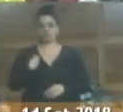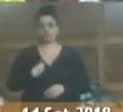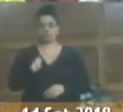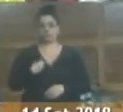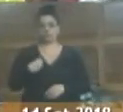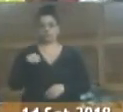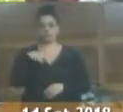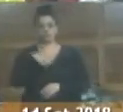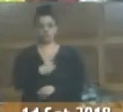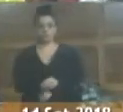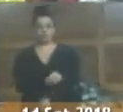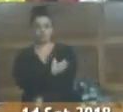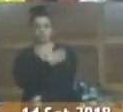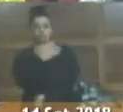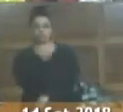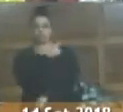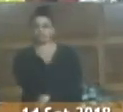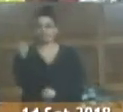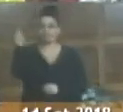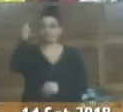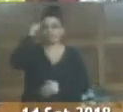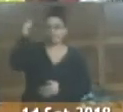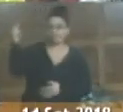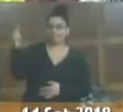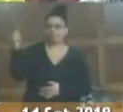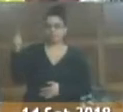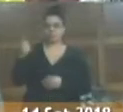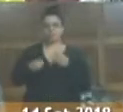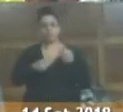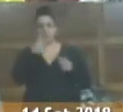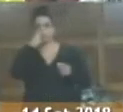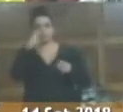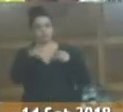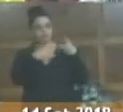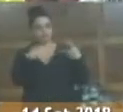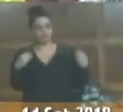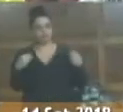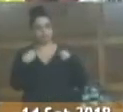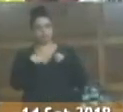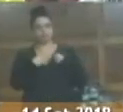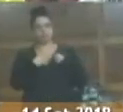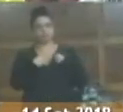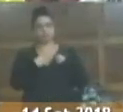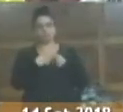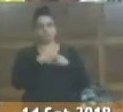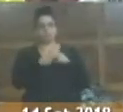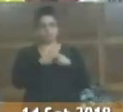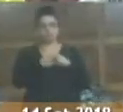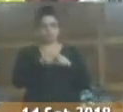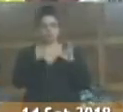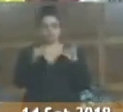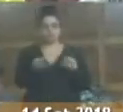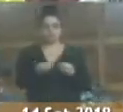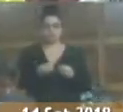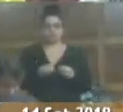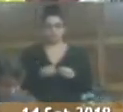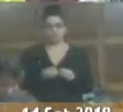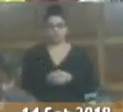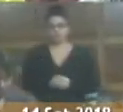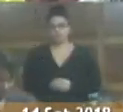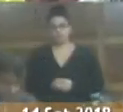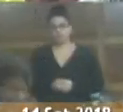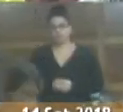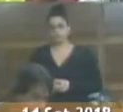tão emocionada, vocês não podem nem imaginar o presente que vocês estão me dando de todo mundo. O Glauco, né? O